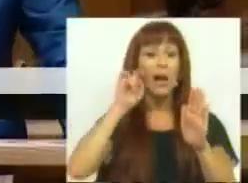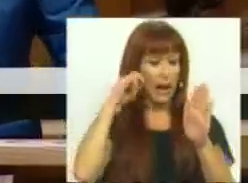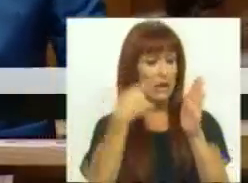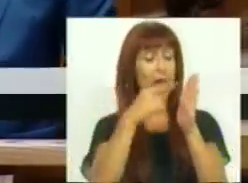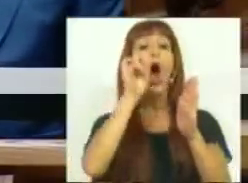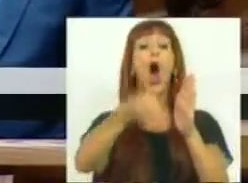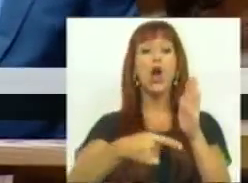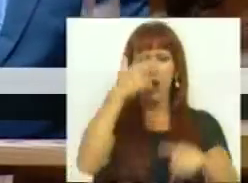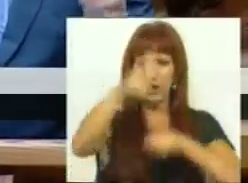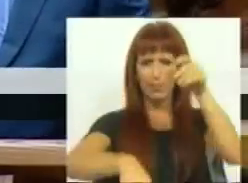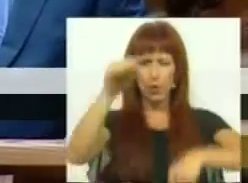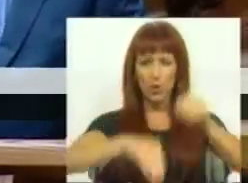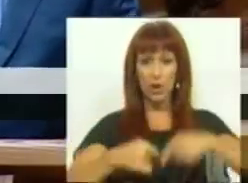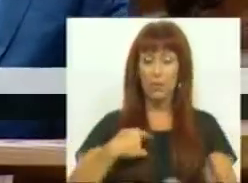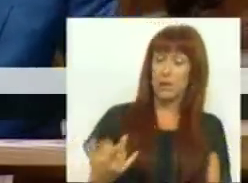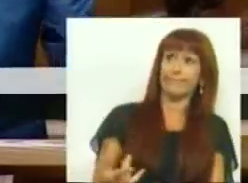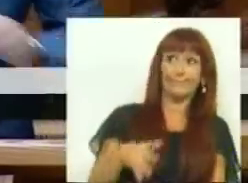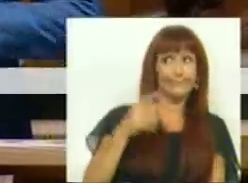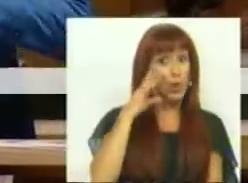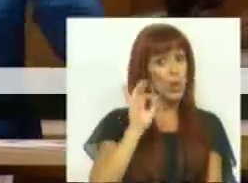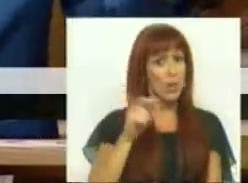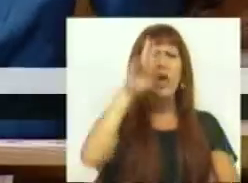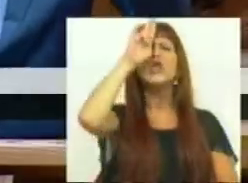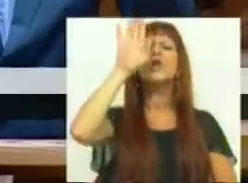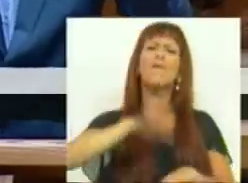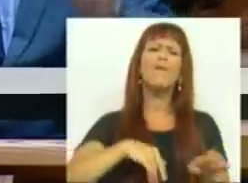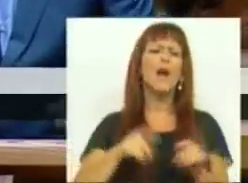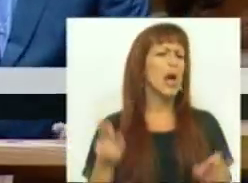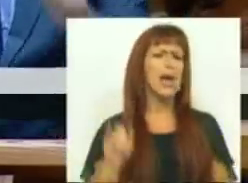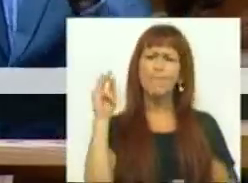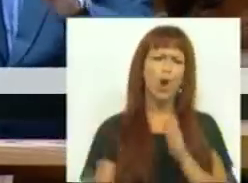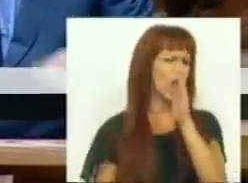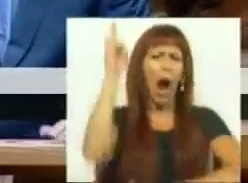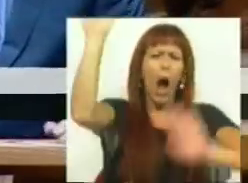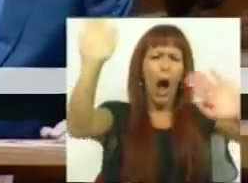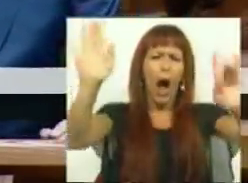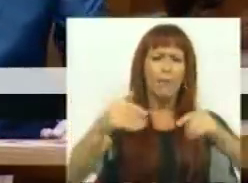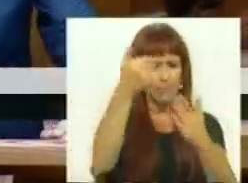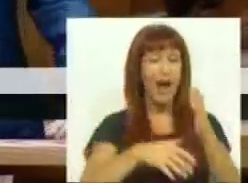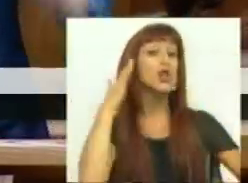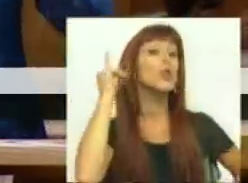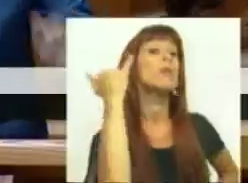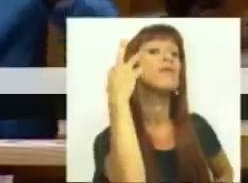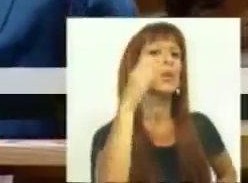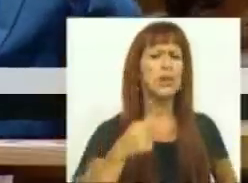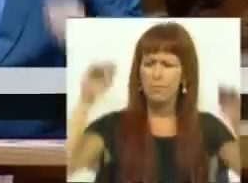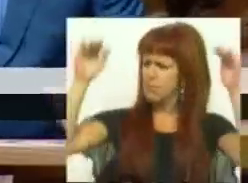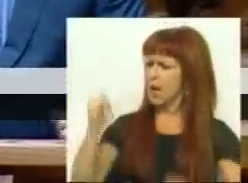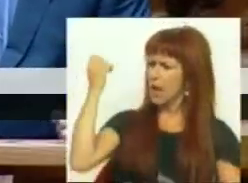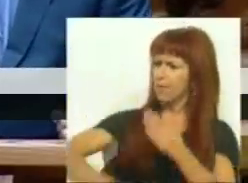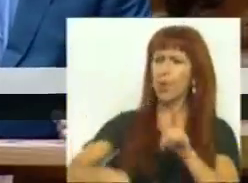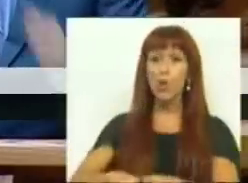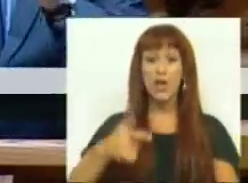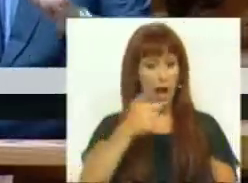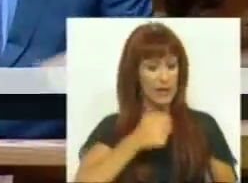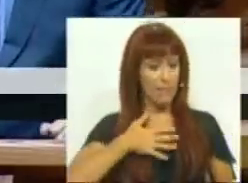garante-se o seguinte aos eleitores incautos: o esforço será feito sem aumento de impostos, página 28. Haverá redução de impostos para